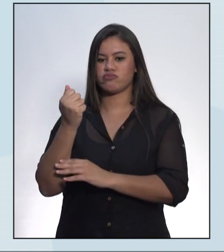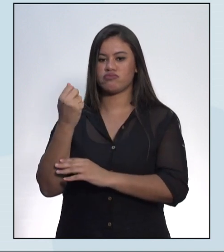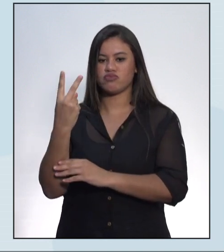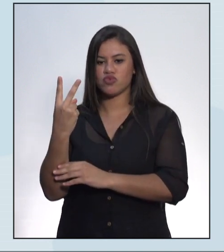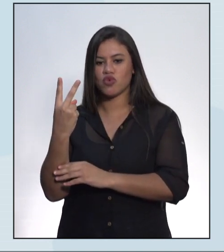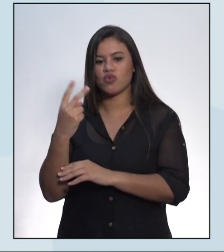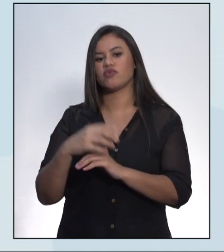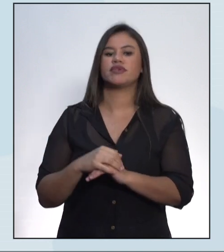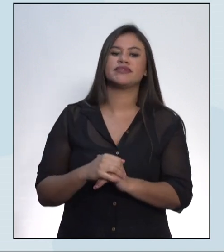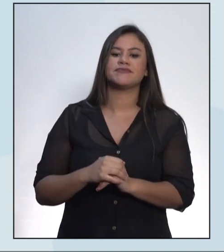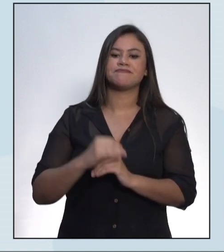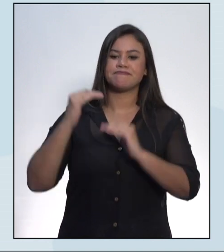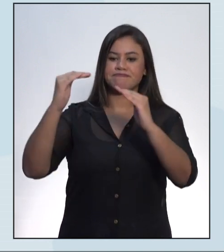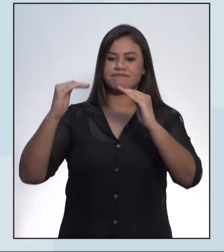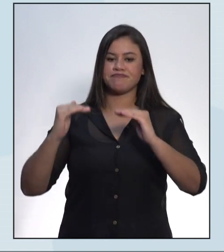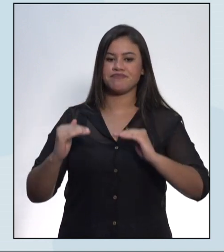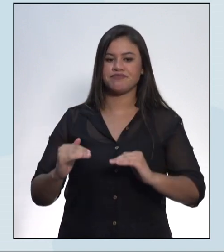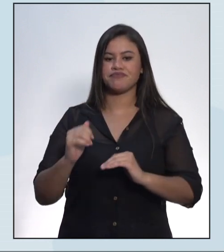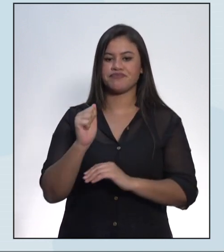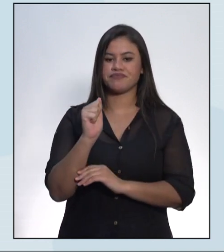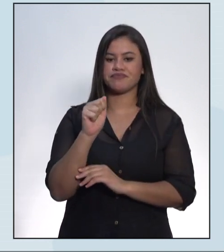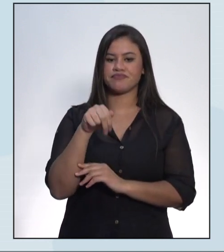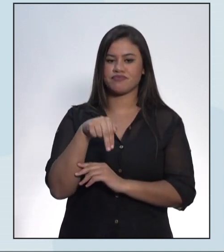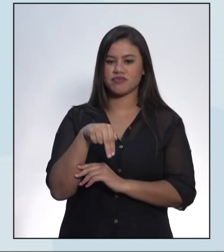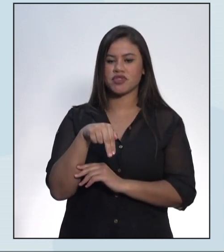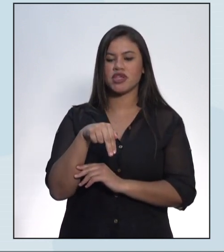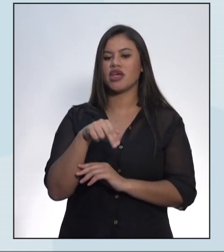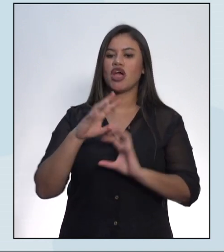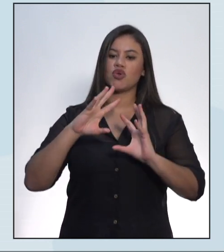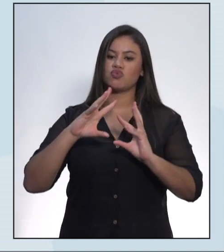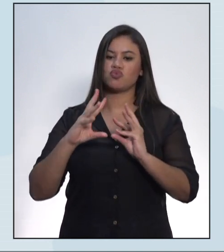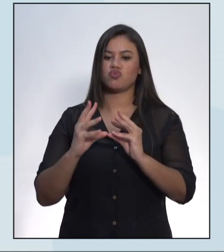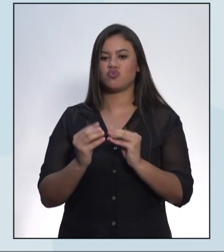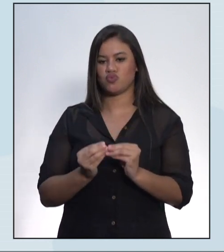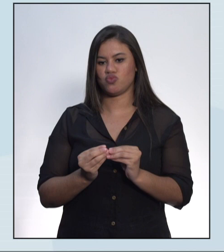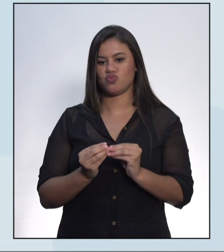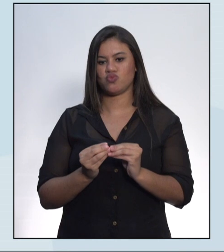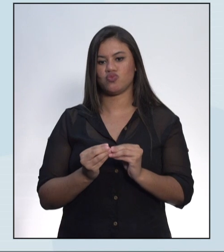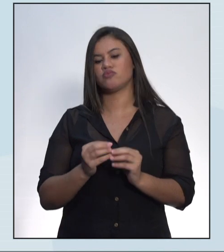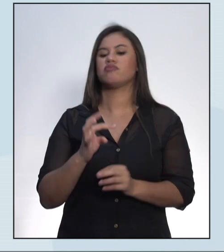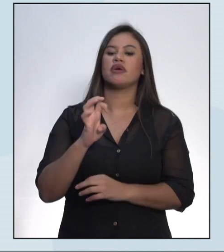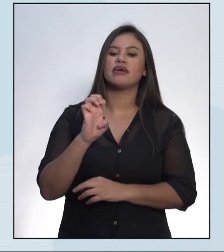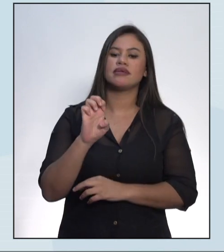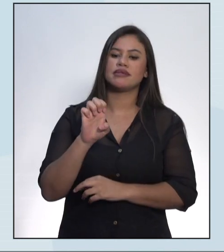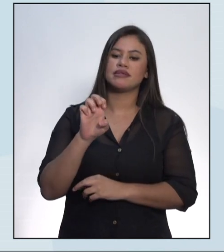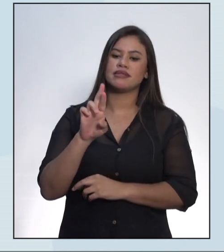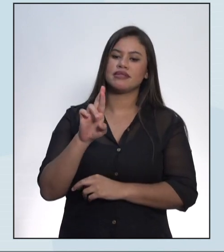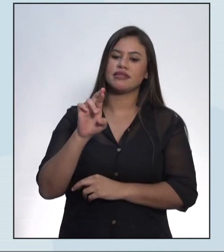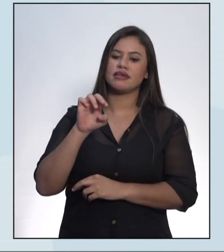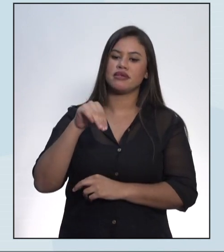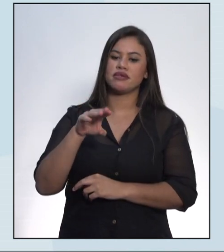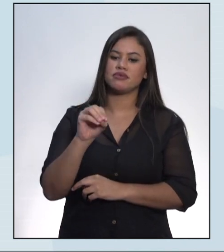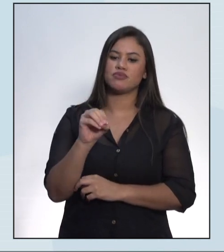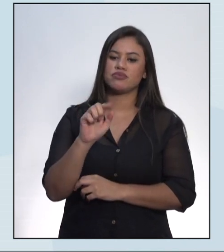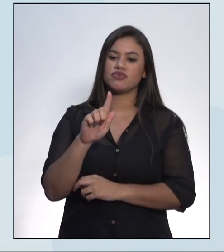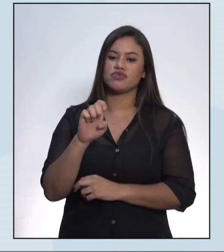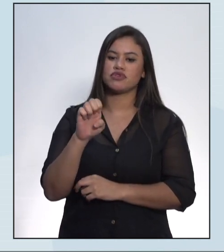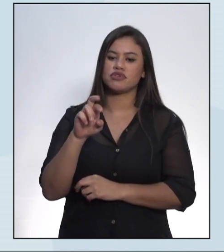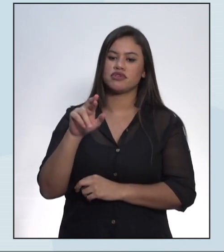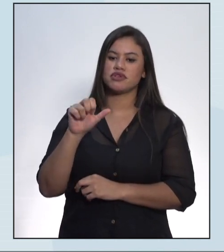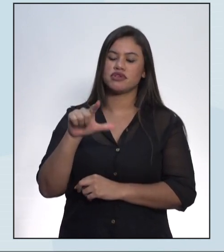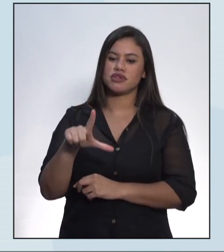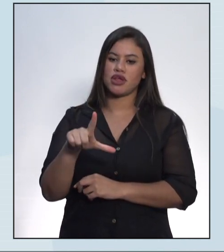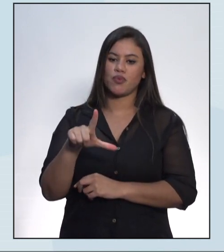AN ali é o termo geral, como nós vimos na aula passada, Então, só para relembrar, o que é o termo geral? Termo geral serve para eu